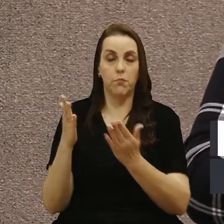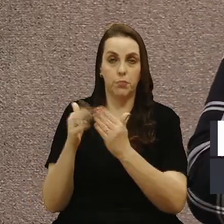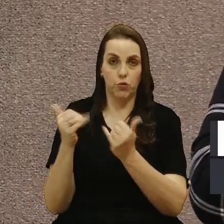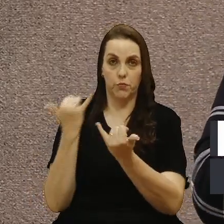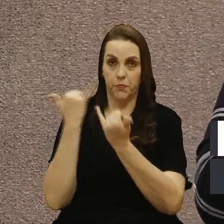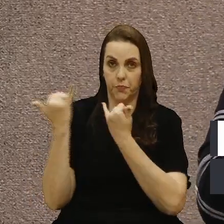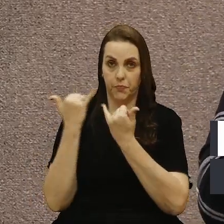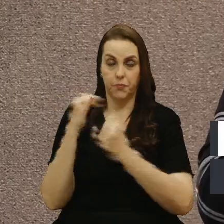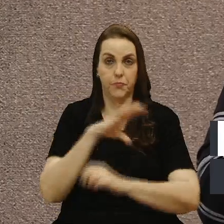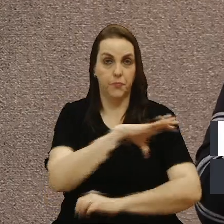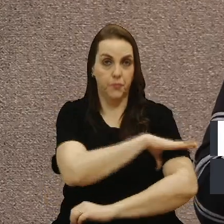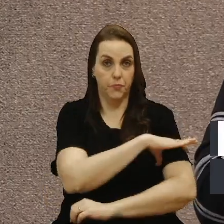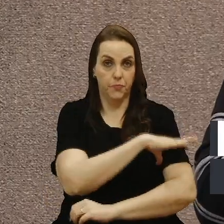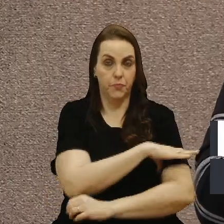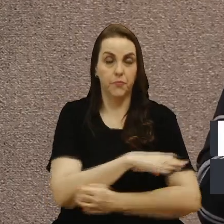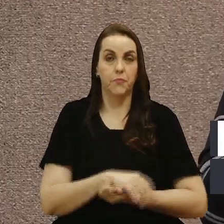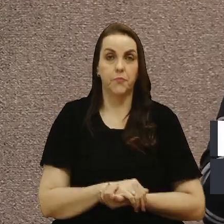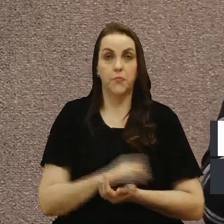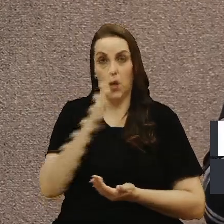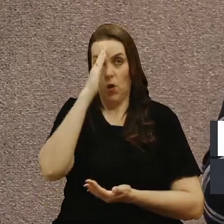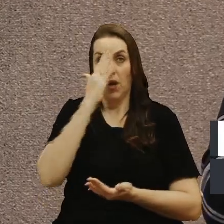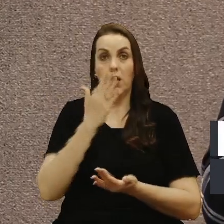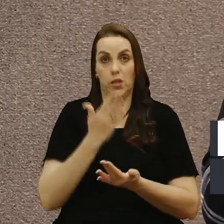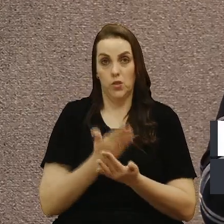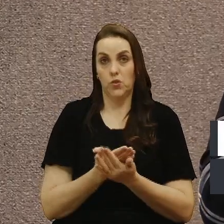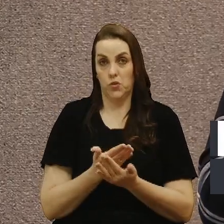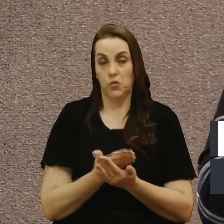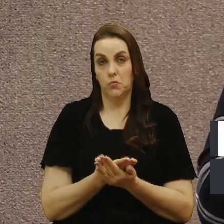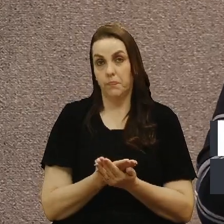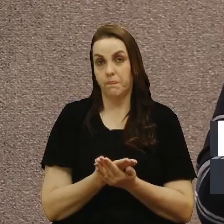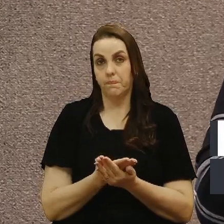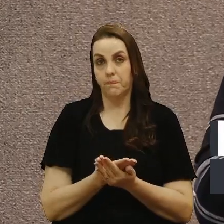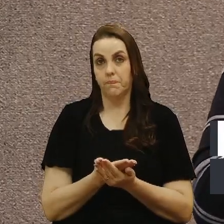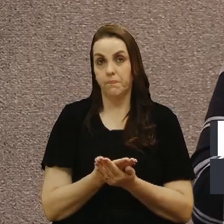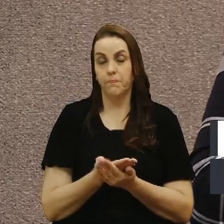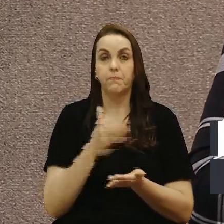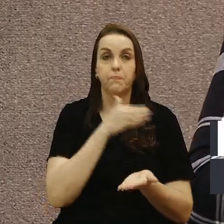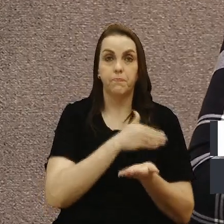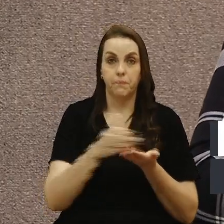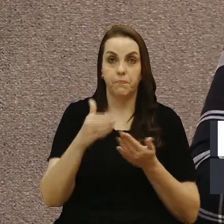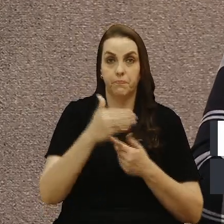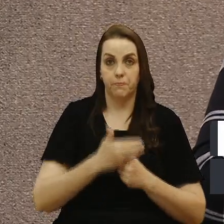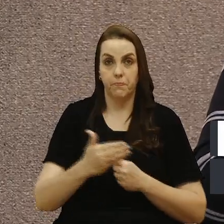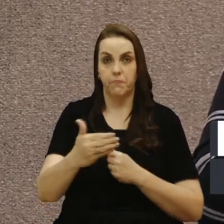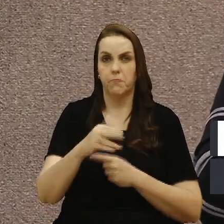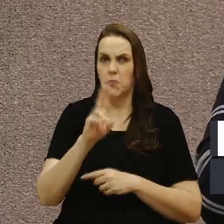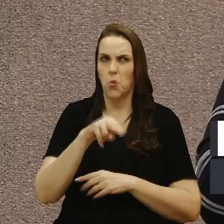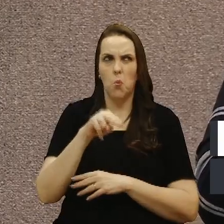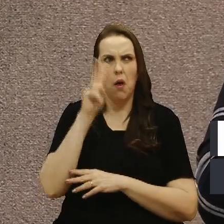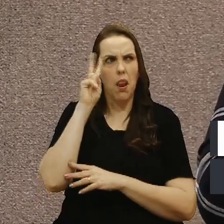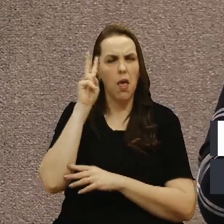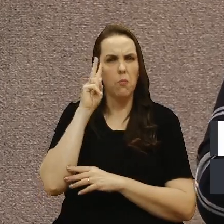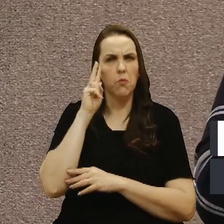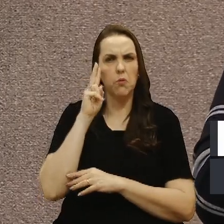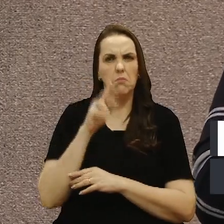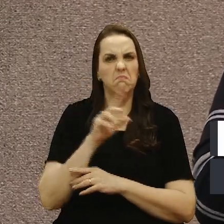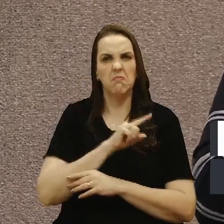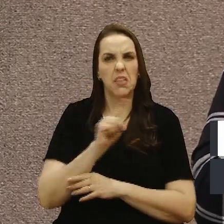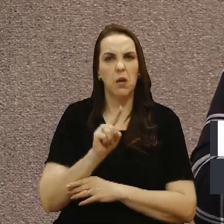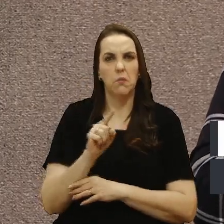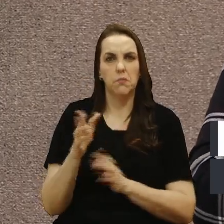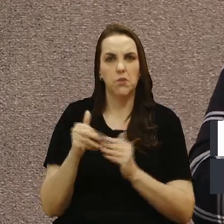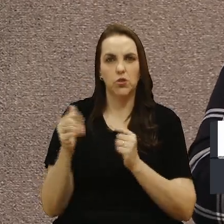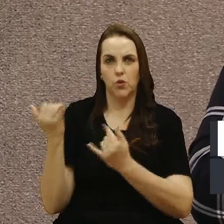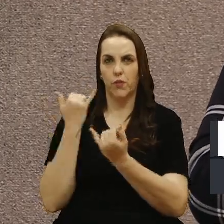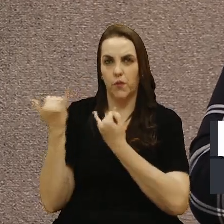Ramon. Eu acho que, assim, desde que nós iniciamos essa legislatura, não lembro de nós termos negado um pedido de informação.